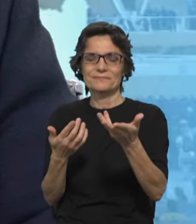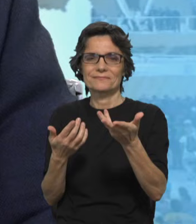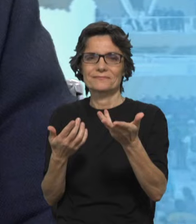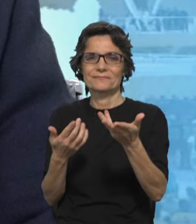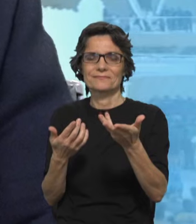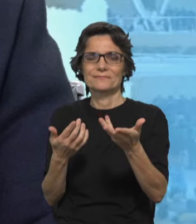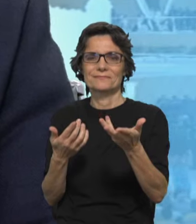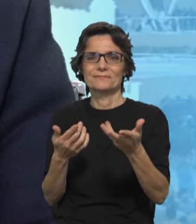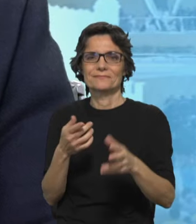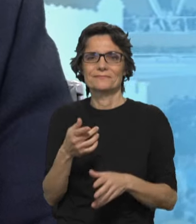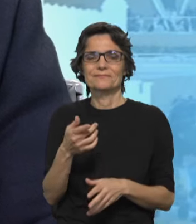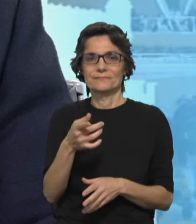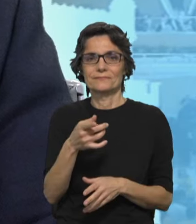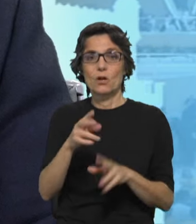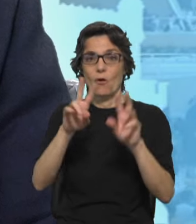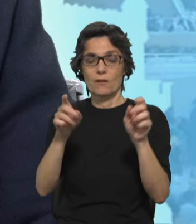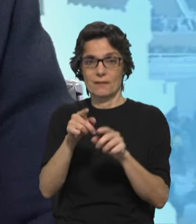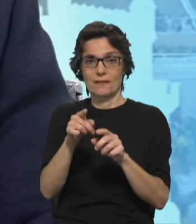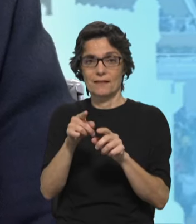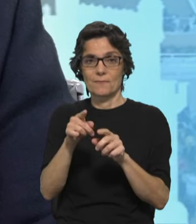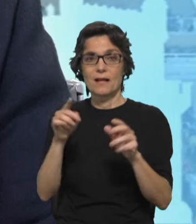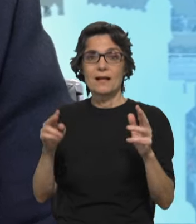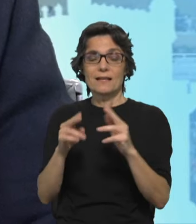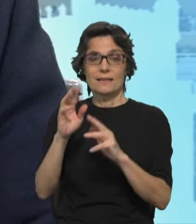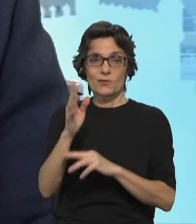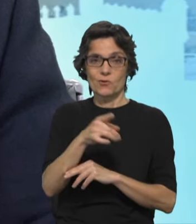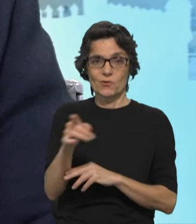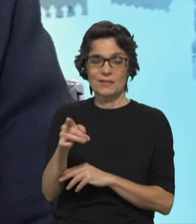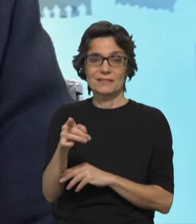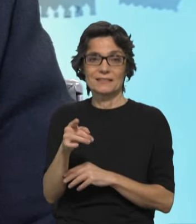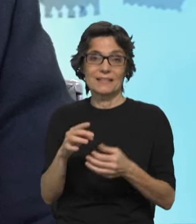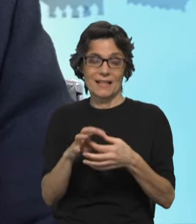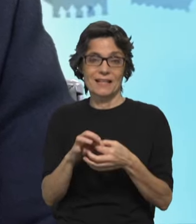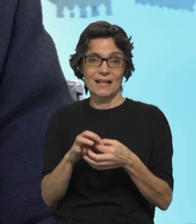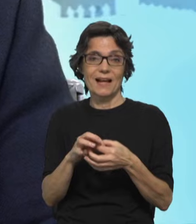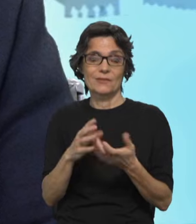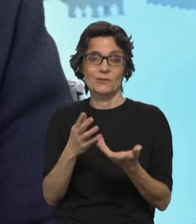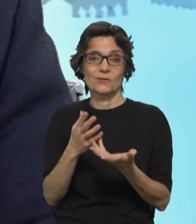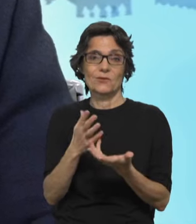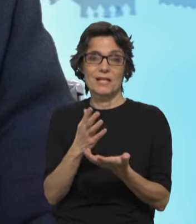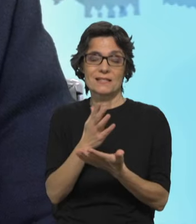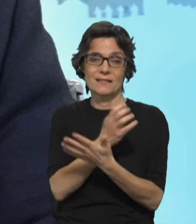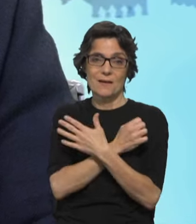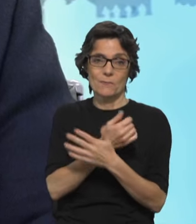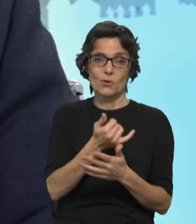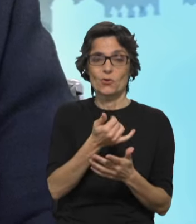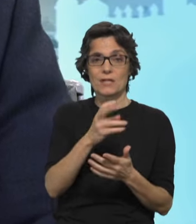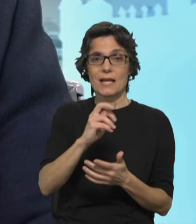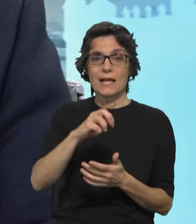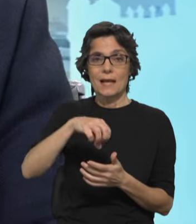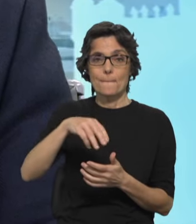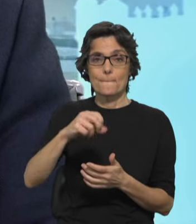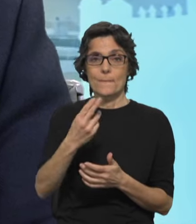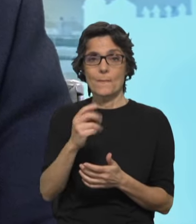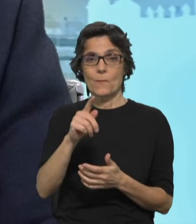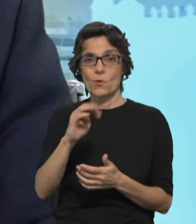eco do tema do Congresso prende-se com o episódio dos discípulos de Emaús e que depois continua também